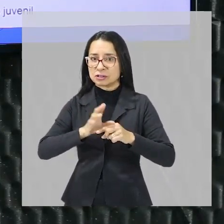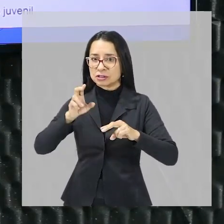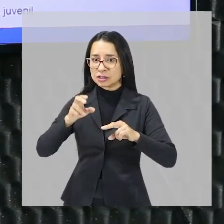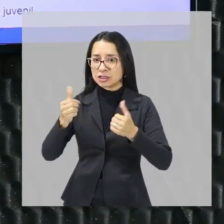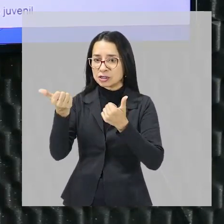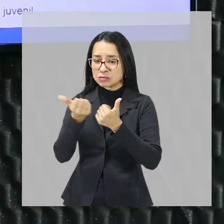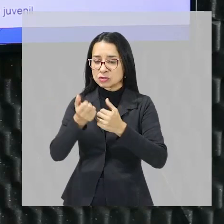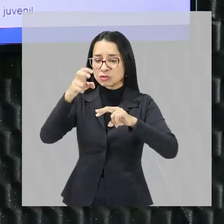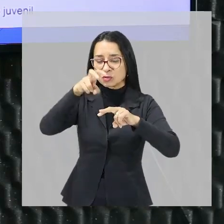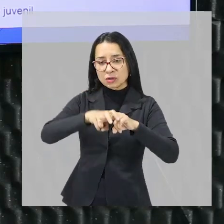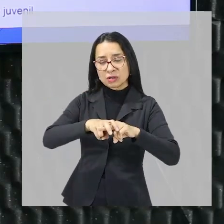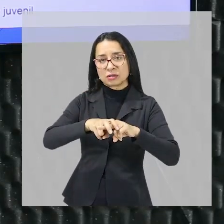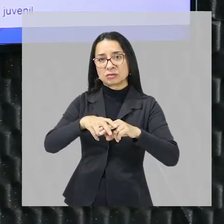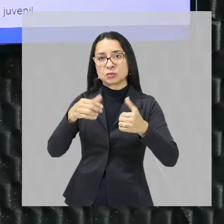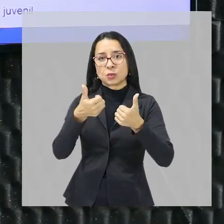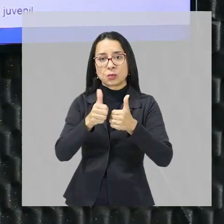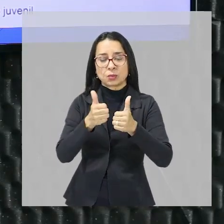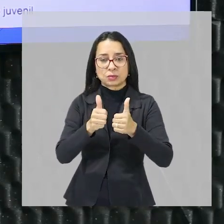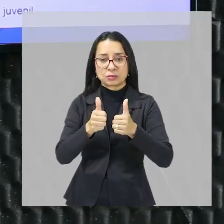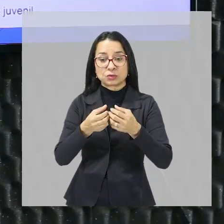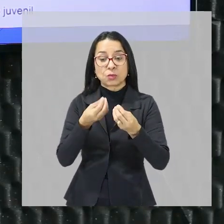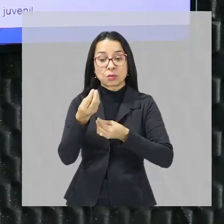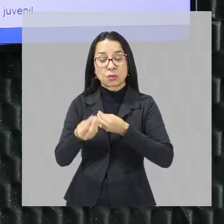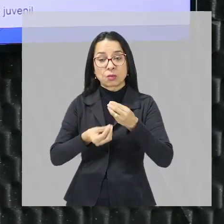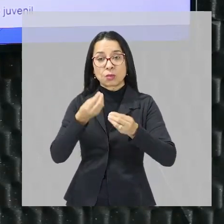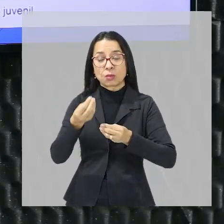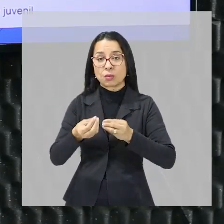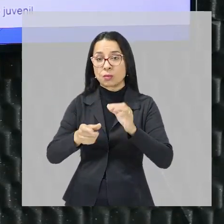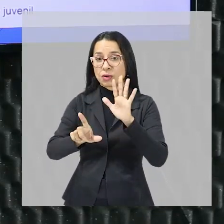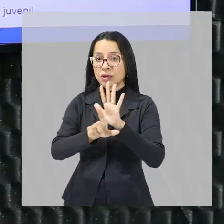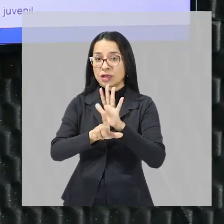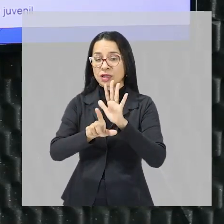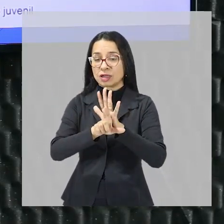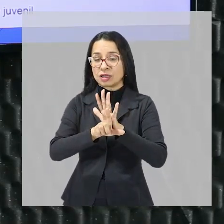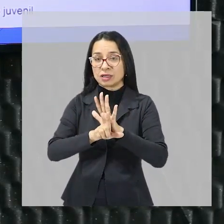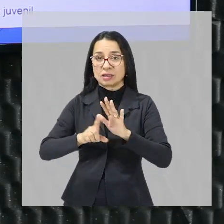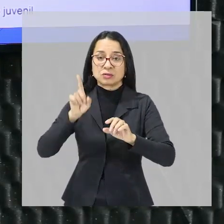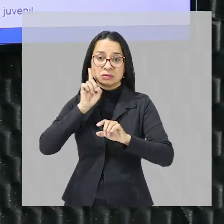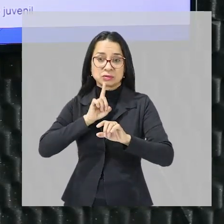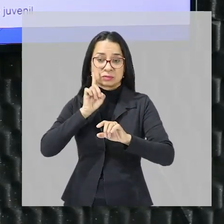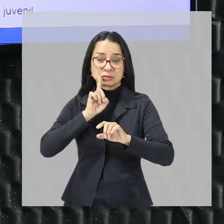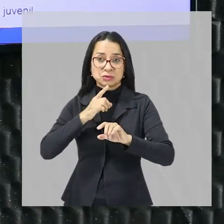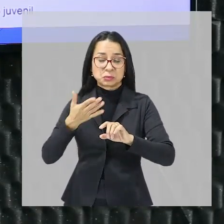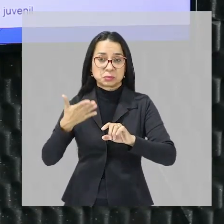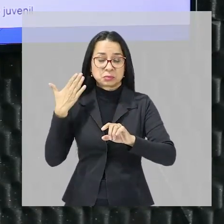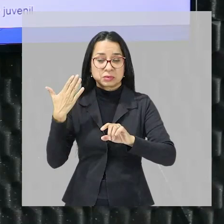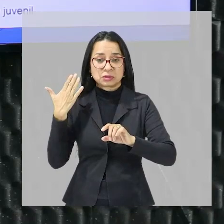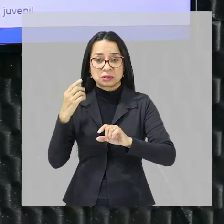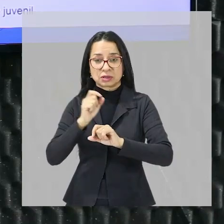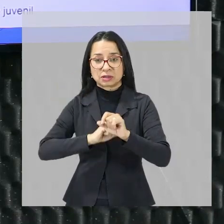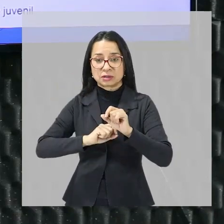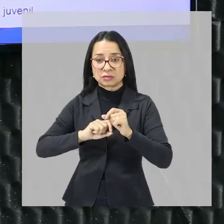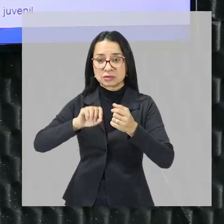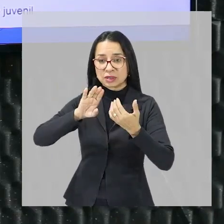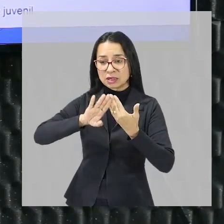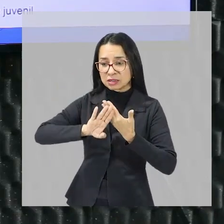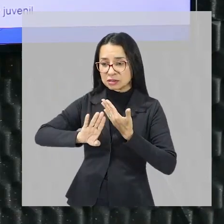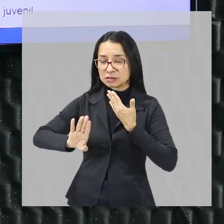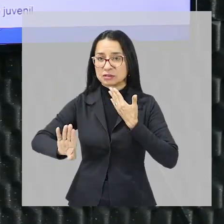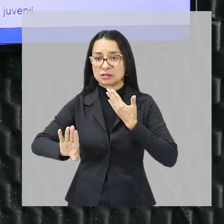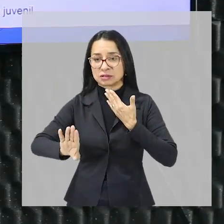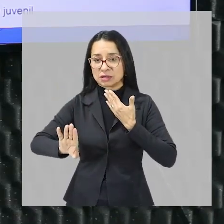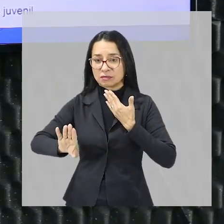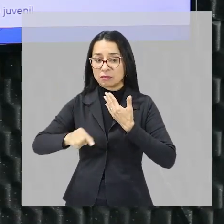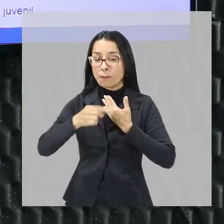determinava a lei que existia na época nos Estados Unidos, as leis segregacionistas. que segregavam racialmente brancos e